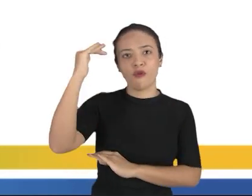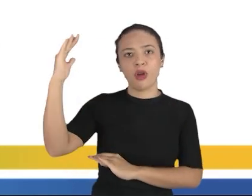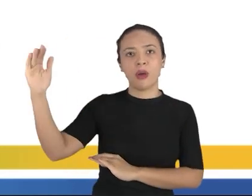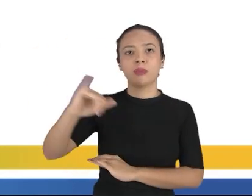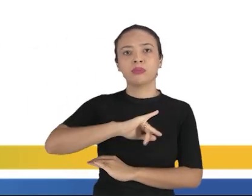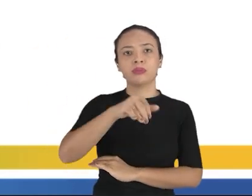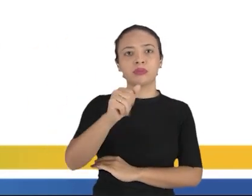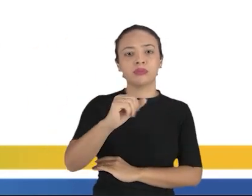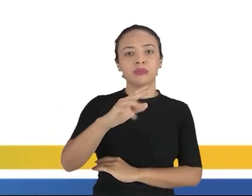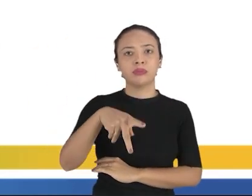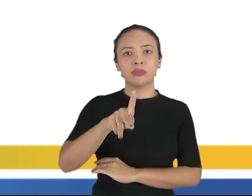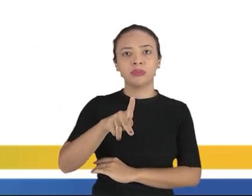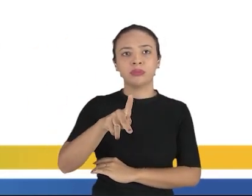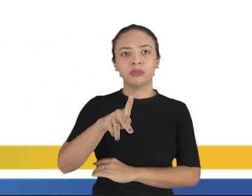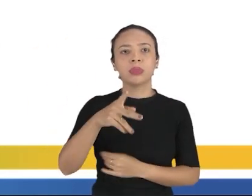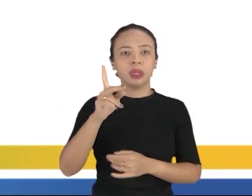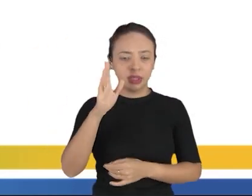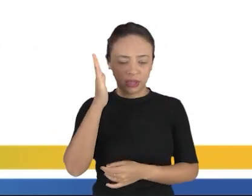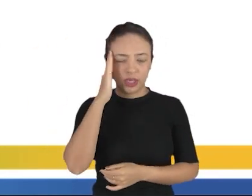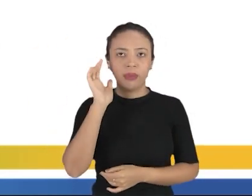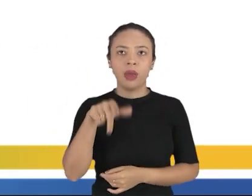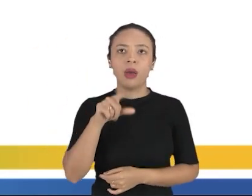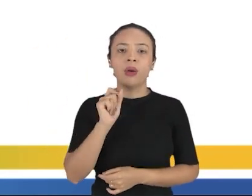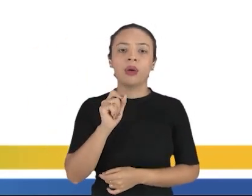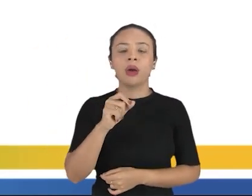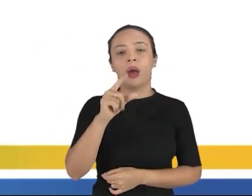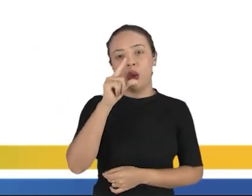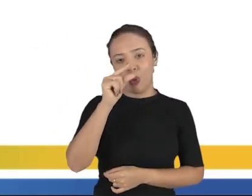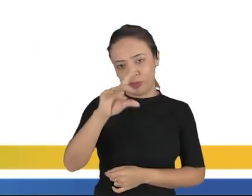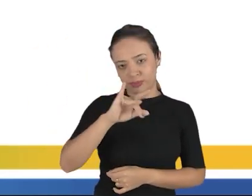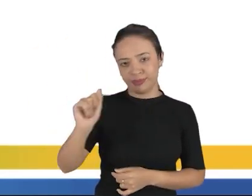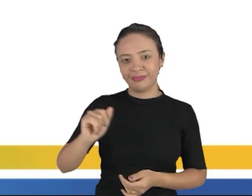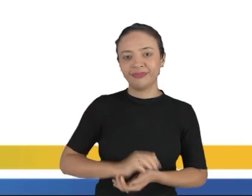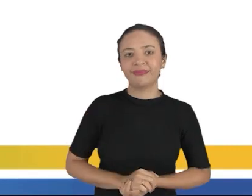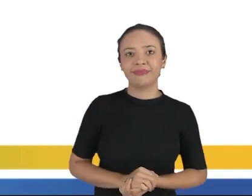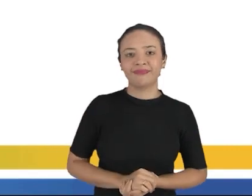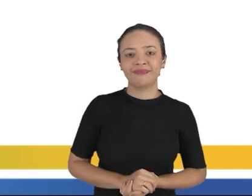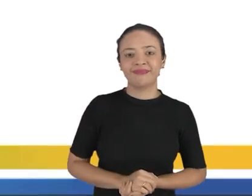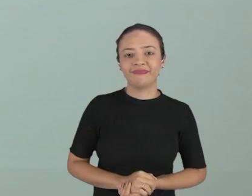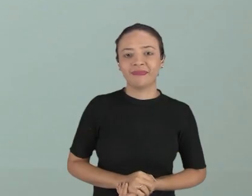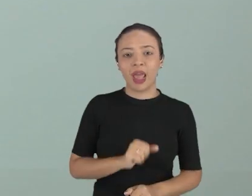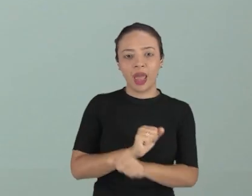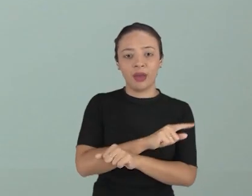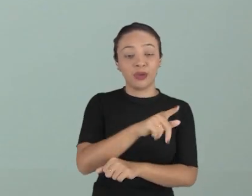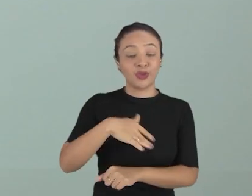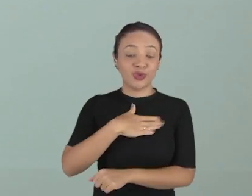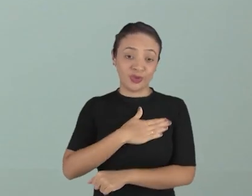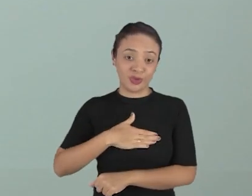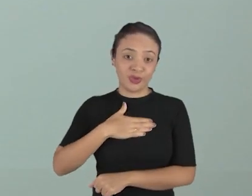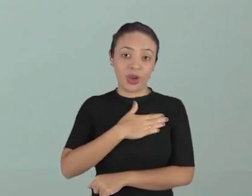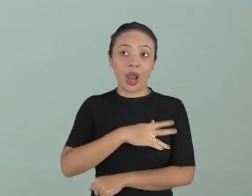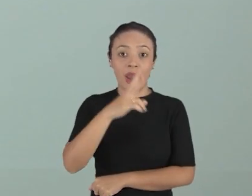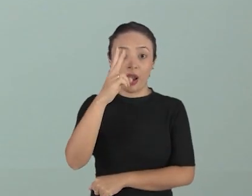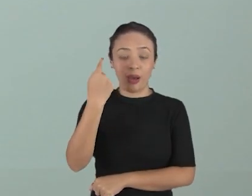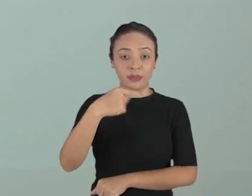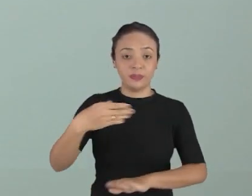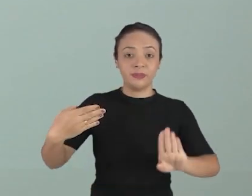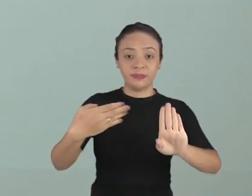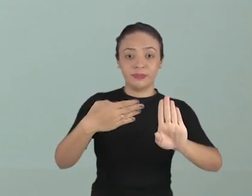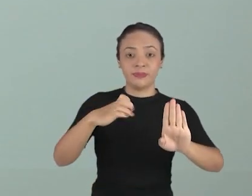famoso Jack-o'-lantern, nós sabemos que é o Halloween. Ok, pessoal? Espero que vocês tenham gostado. Não esqueçam de